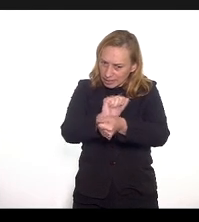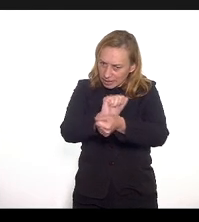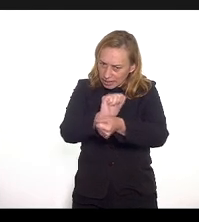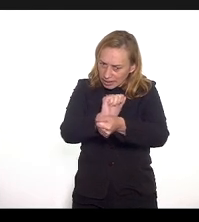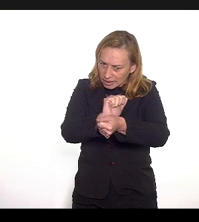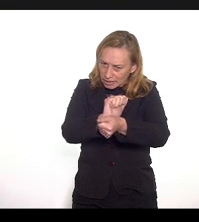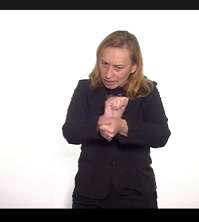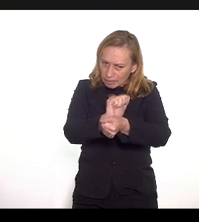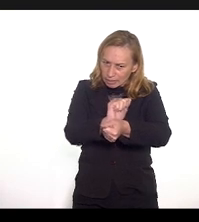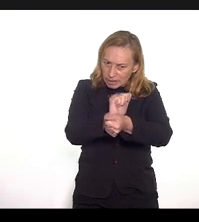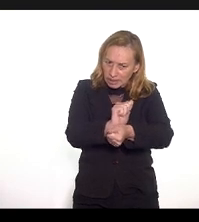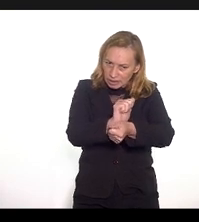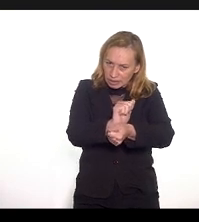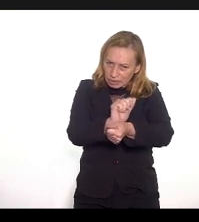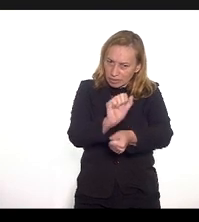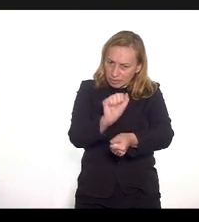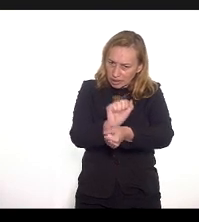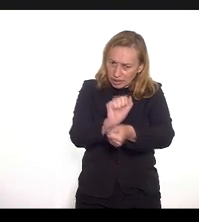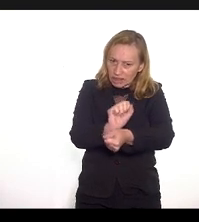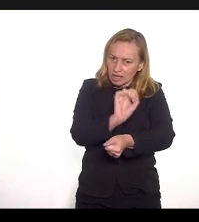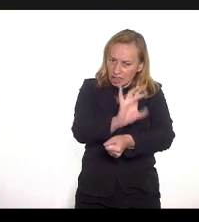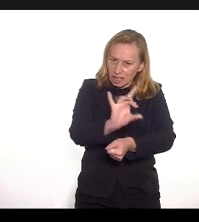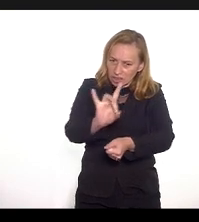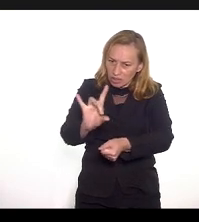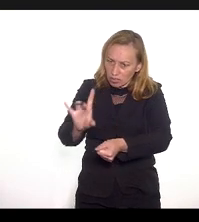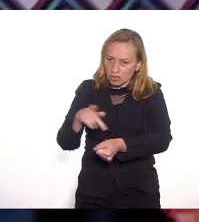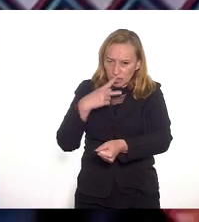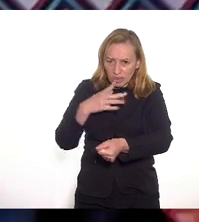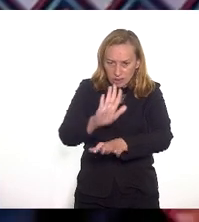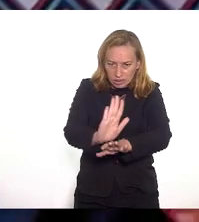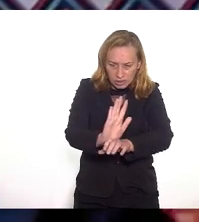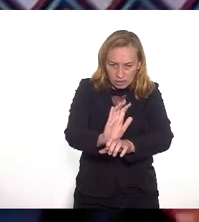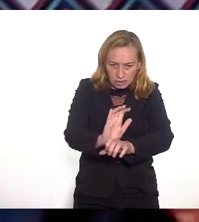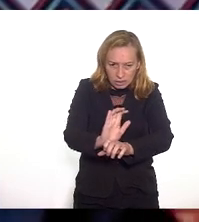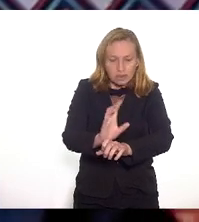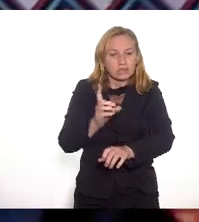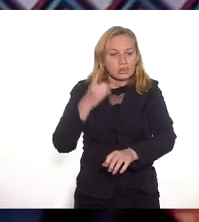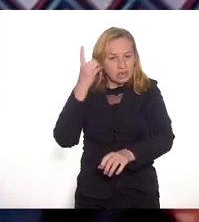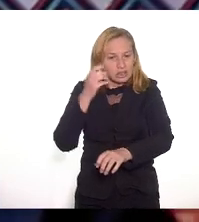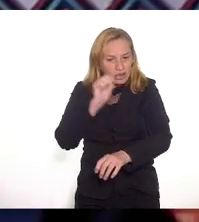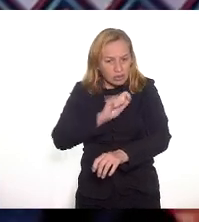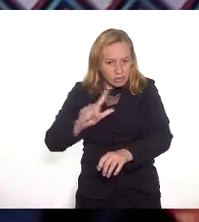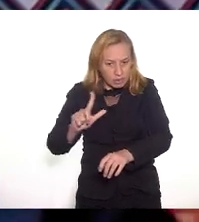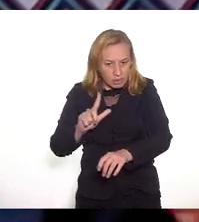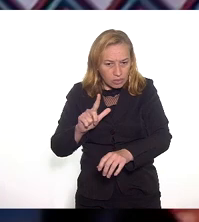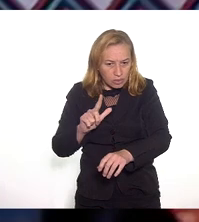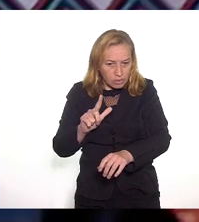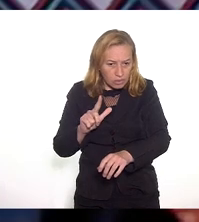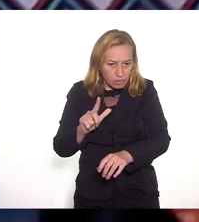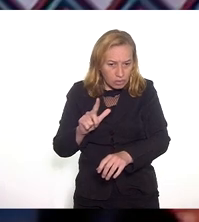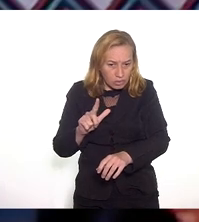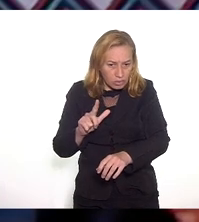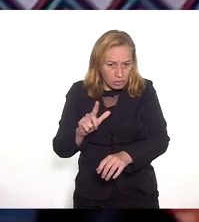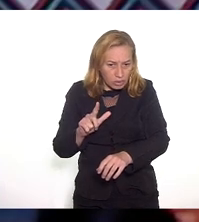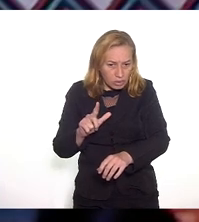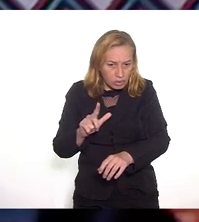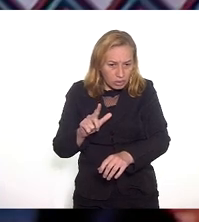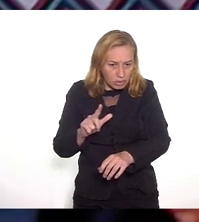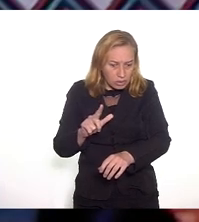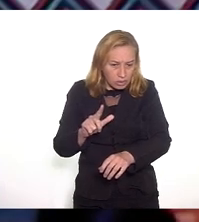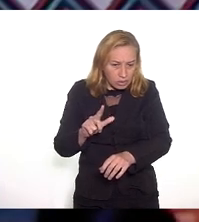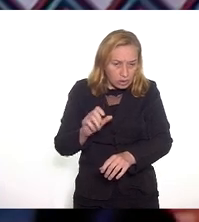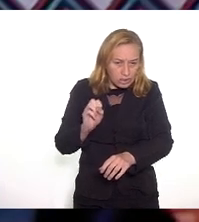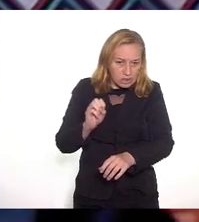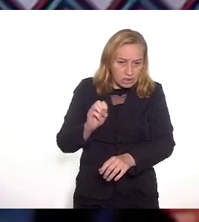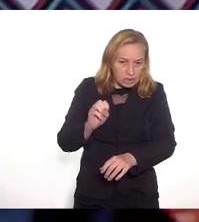Um de cada vez, deputada Mani. Então, só para ratificar, o projeto é do deputado Daniel Librelon, com coautoria do